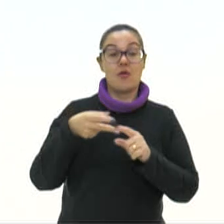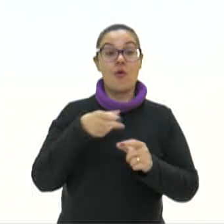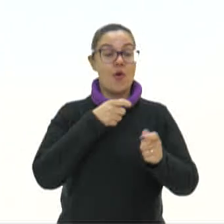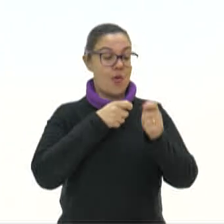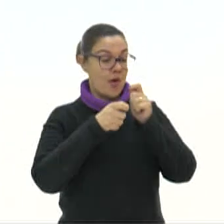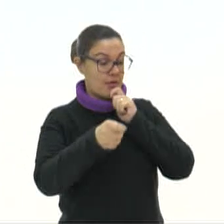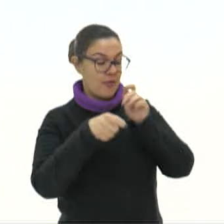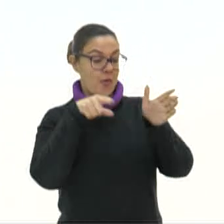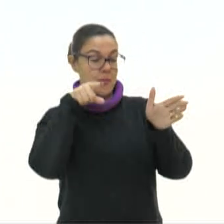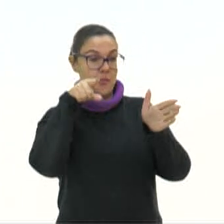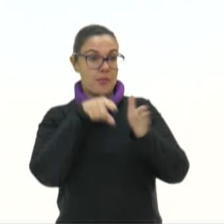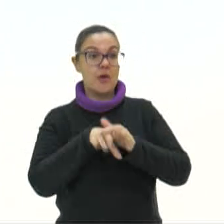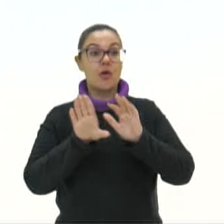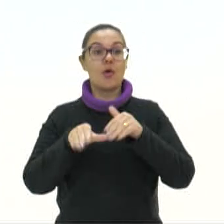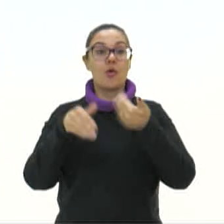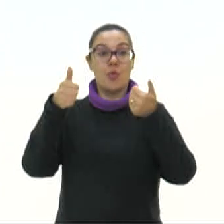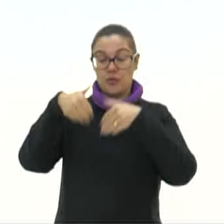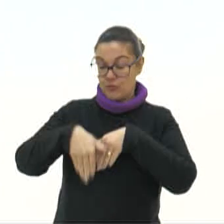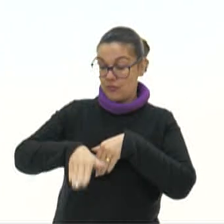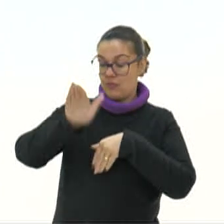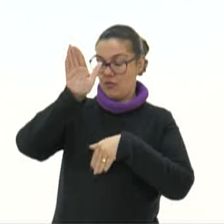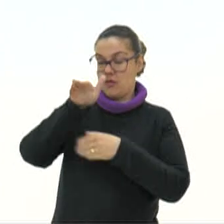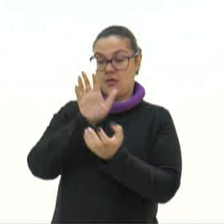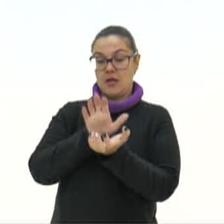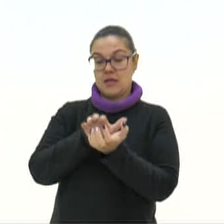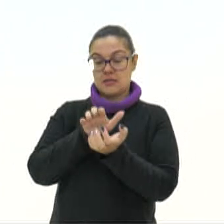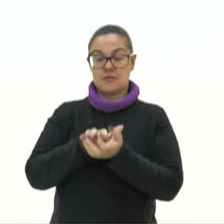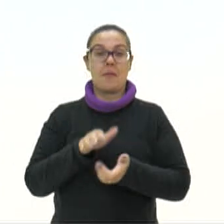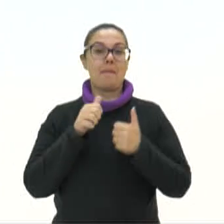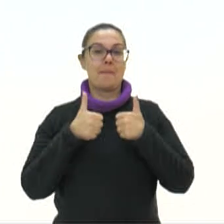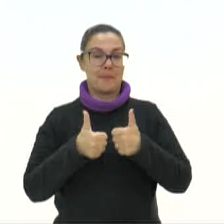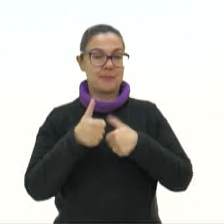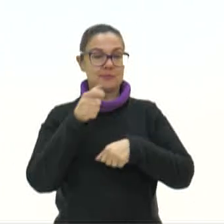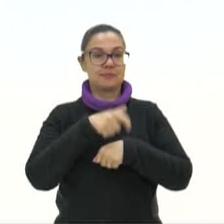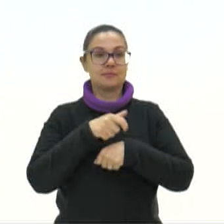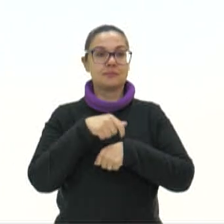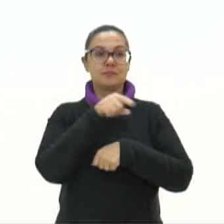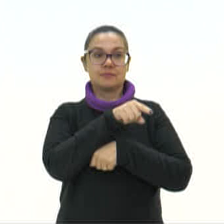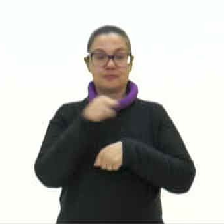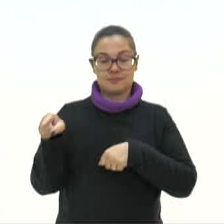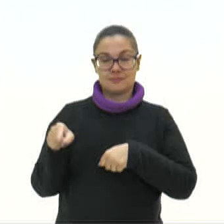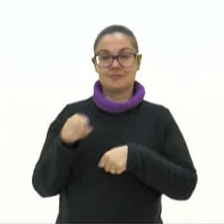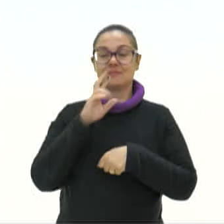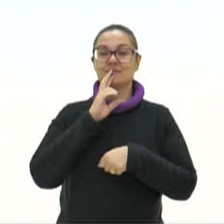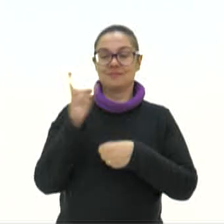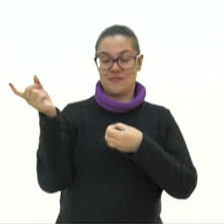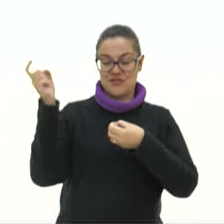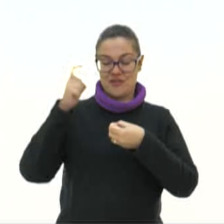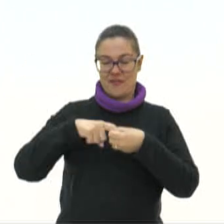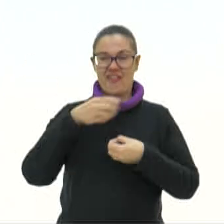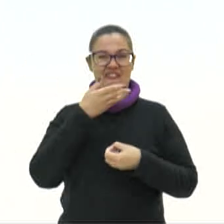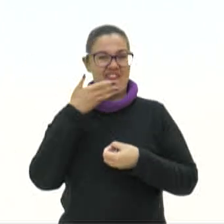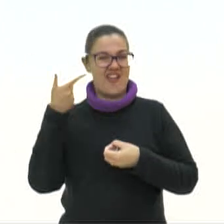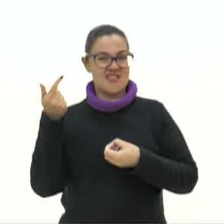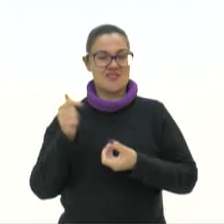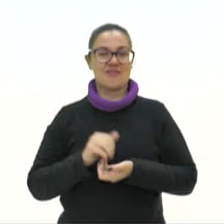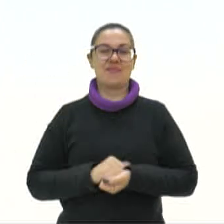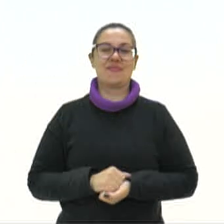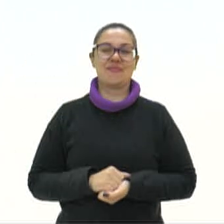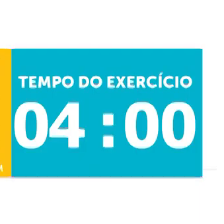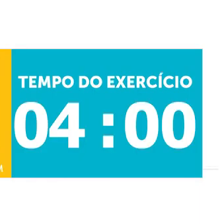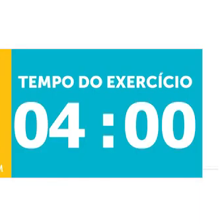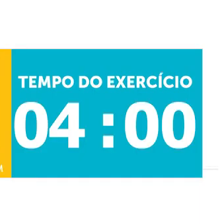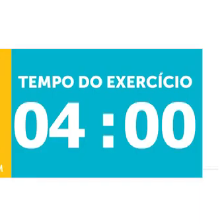o repórter perguntou ao Gilberto quando foi sua passagem por Recife. Beleza? Pessoal, Tempo para vocês responderem, mamão com açúcar, já voltamos.